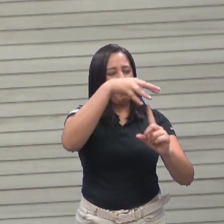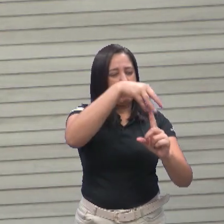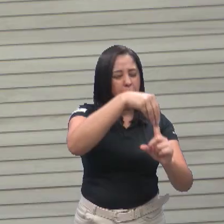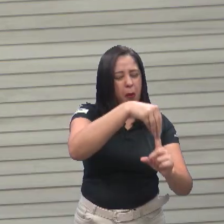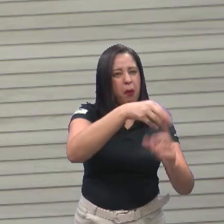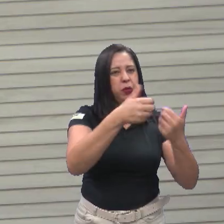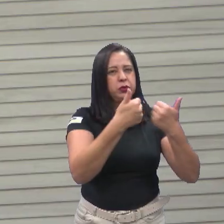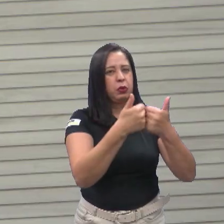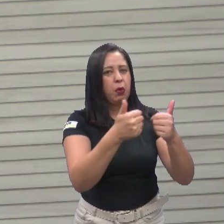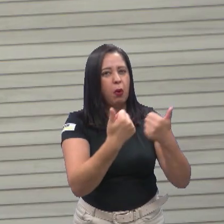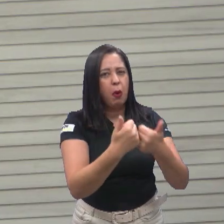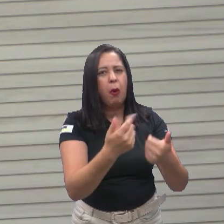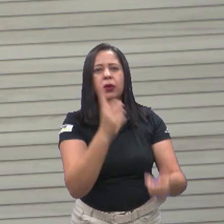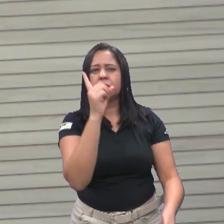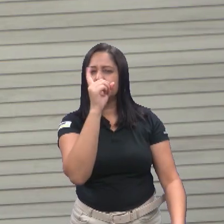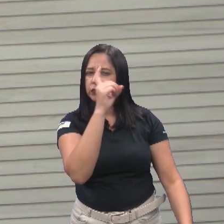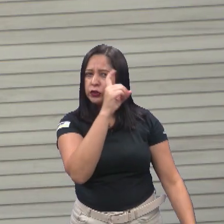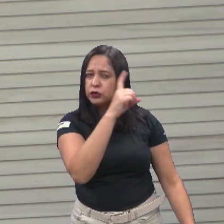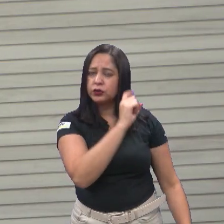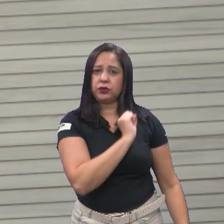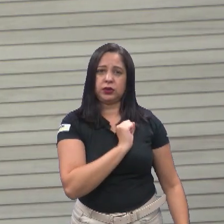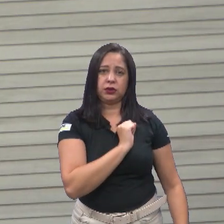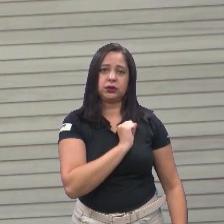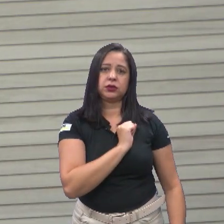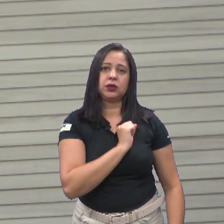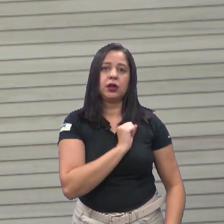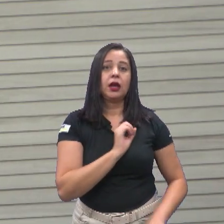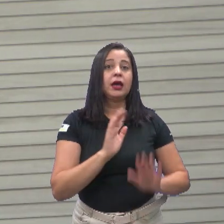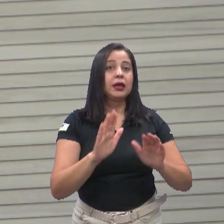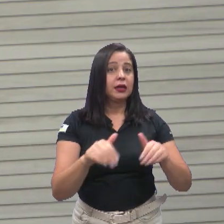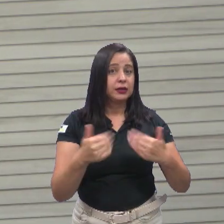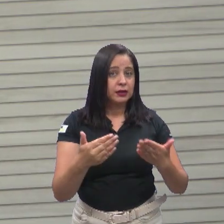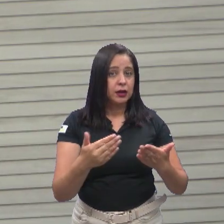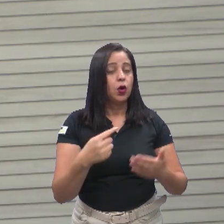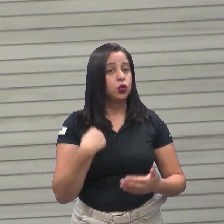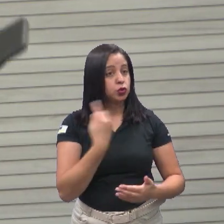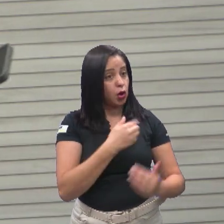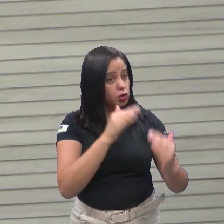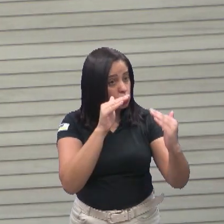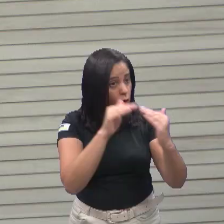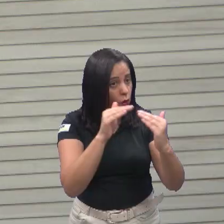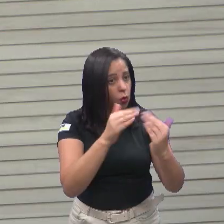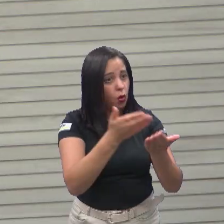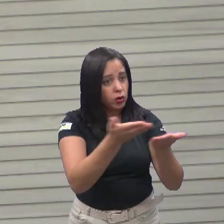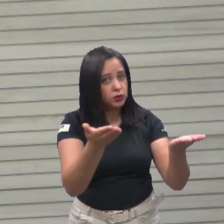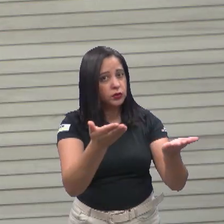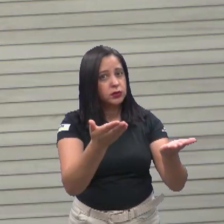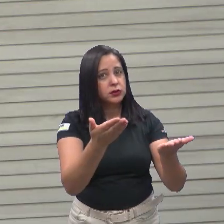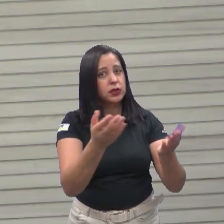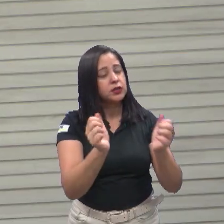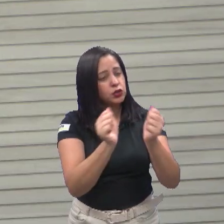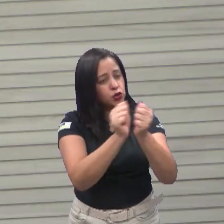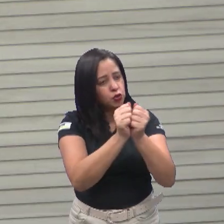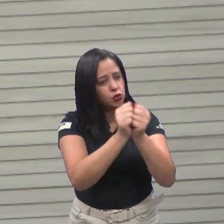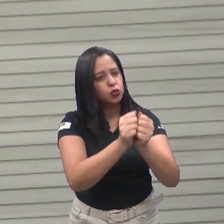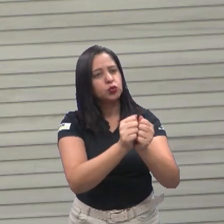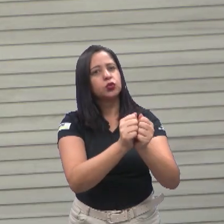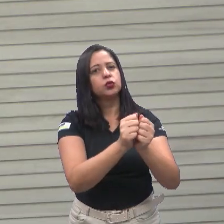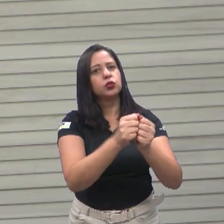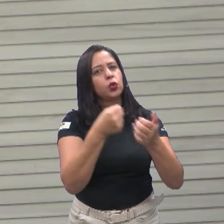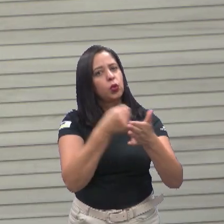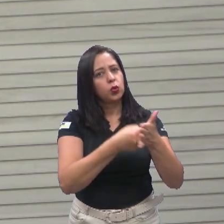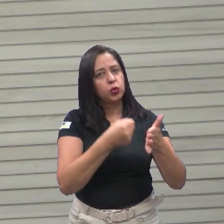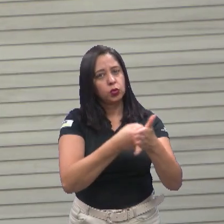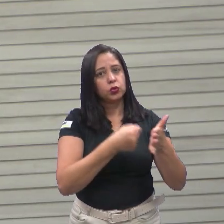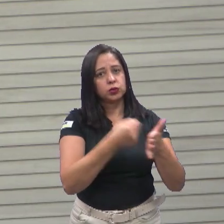acessos, são dificuldades, e nós estamos de acordo com vocês, vamos à luta. Eu tenho recebido várias ligações e